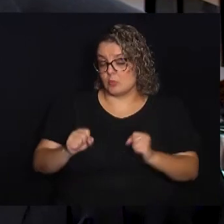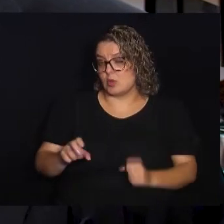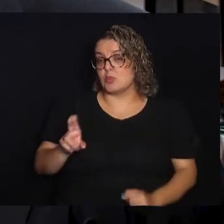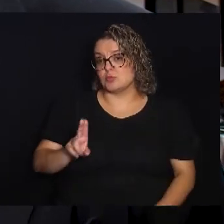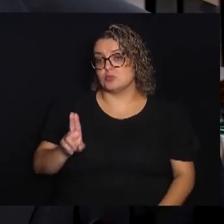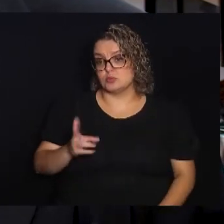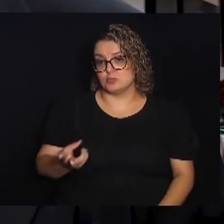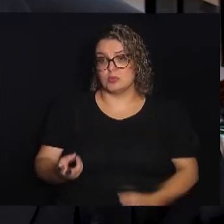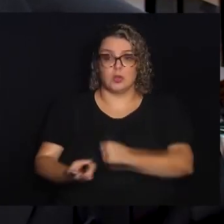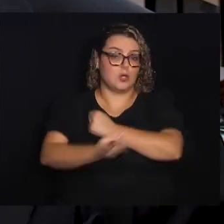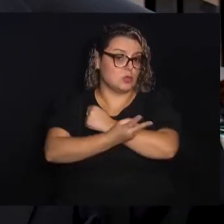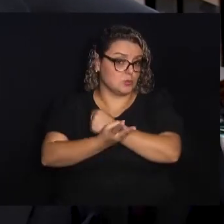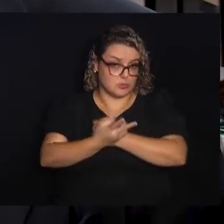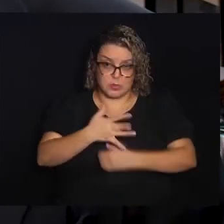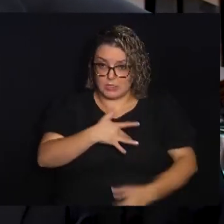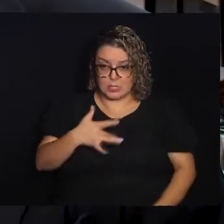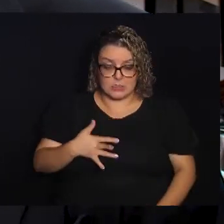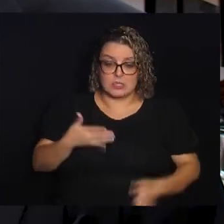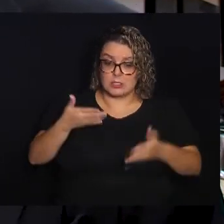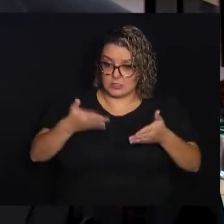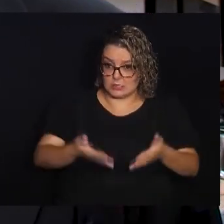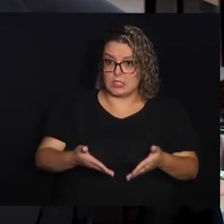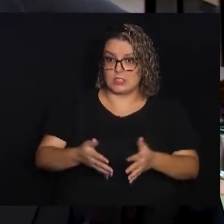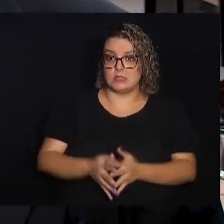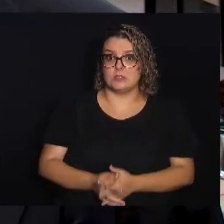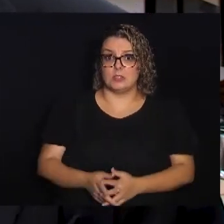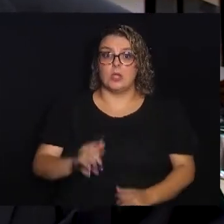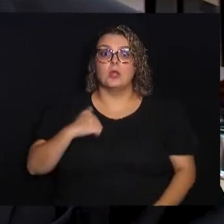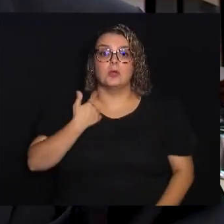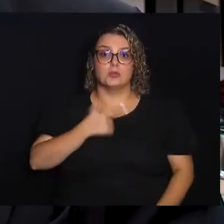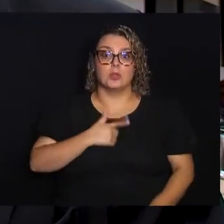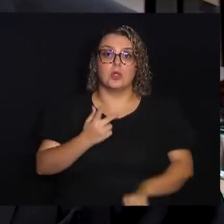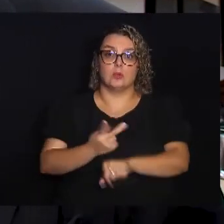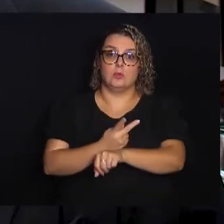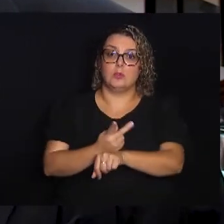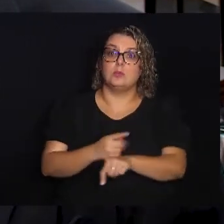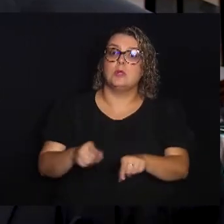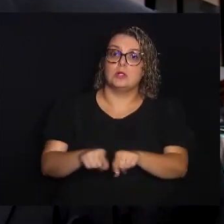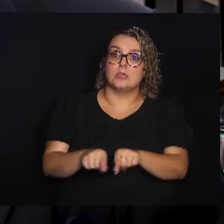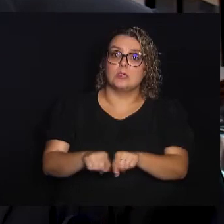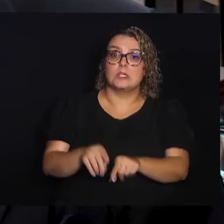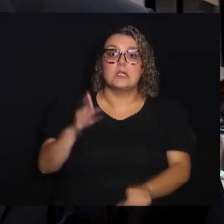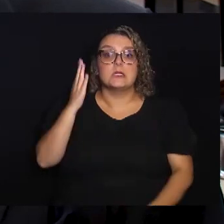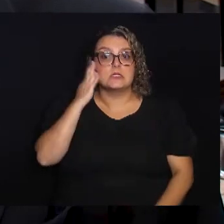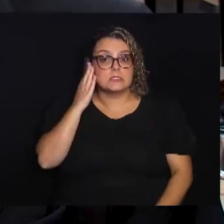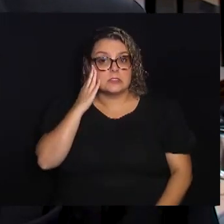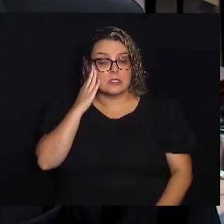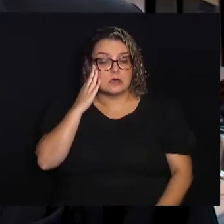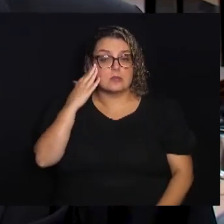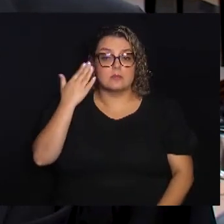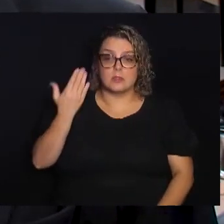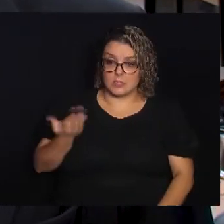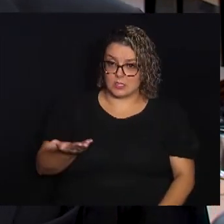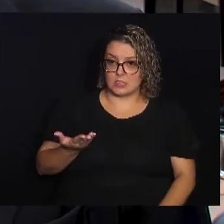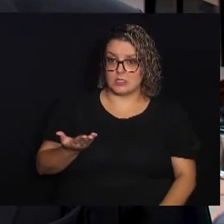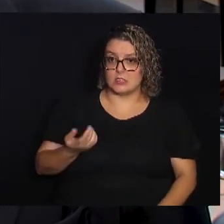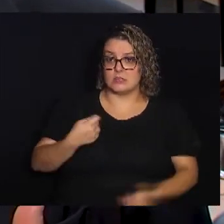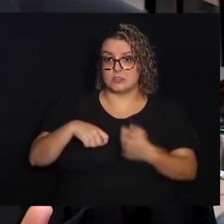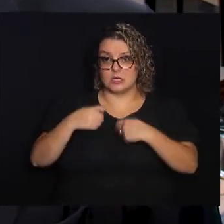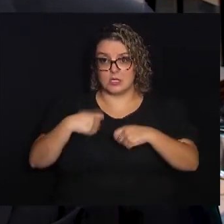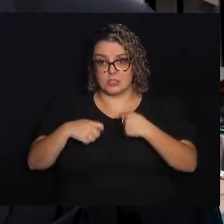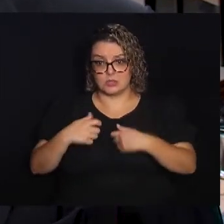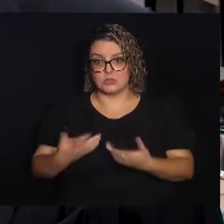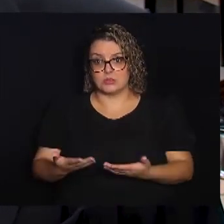pessoas possam cuidar da sua saúde. Nesse caso, nós estamos buscando também saber se